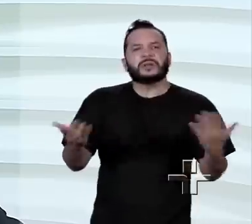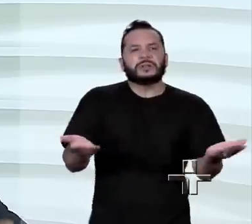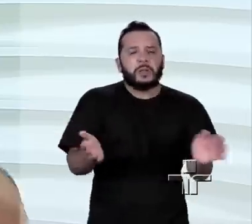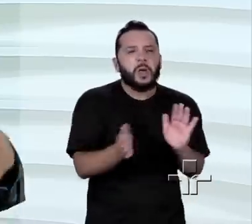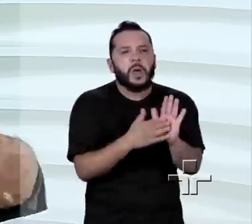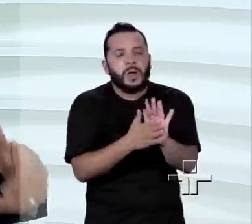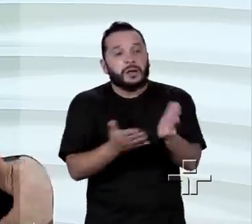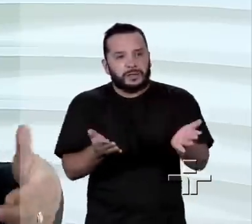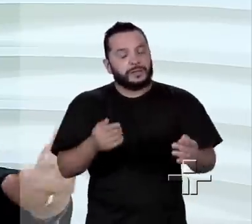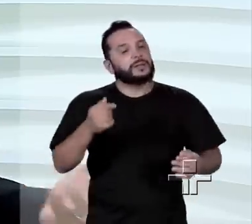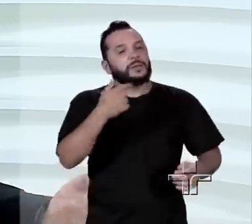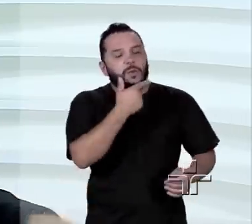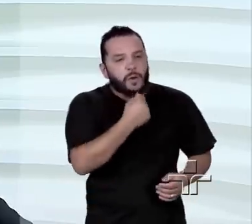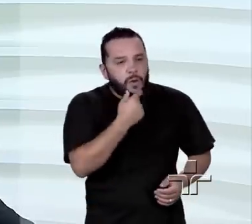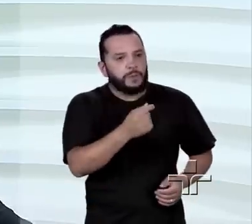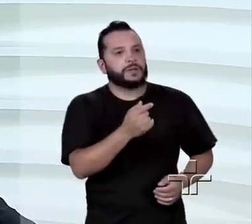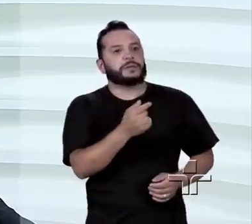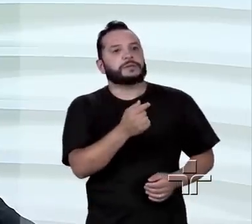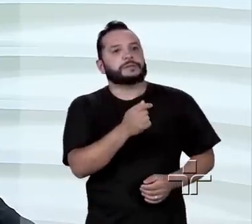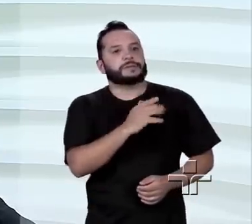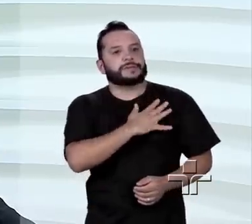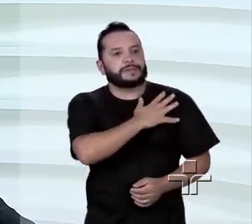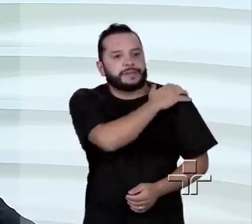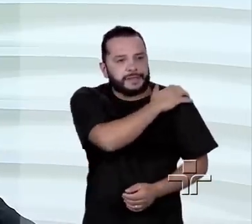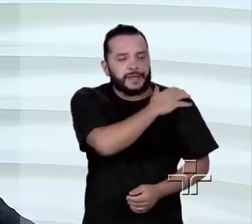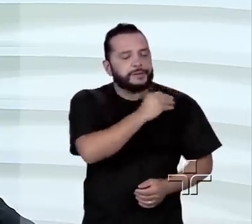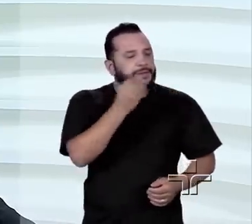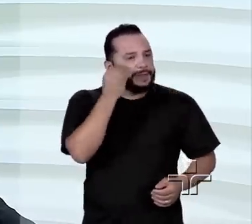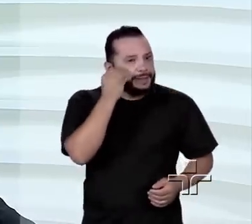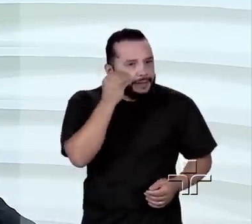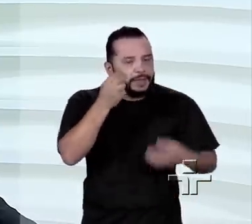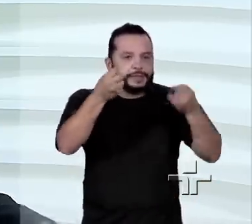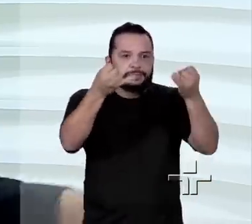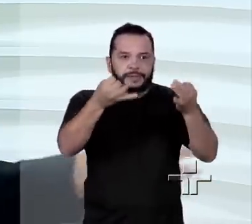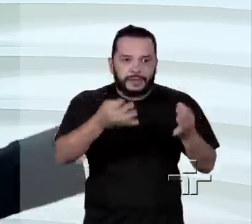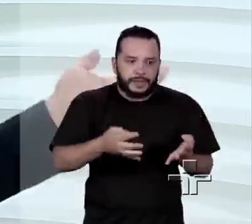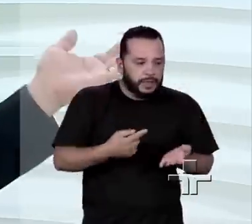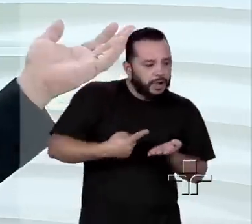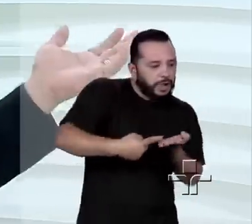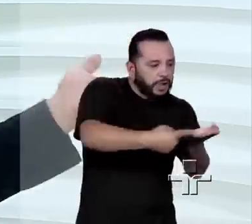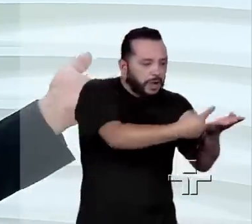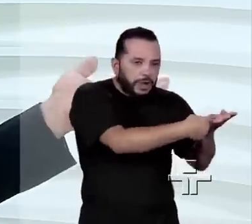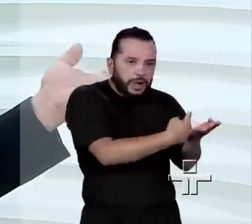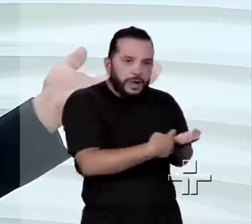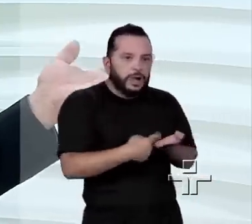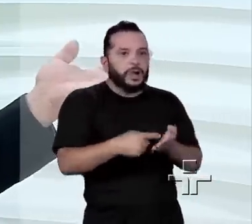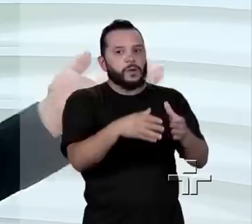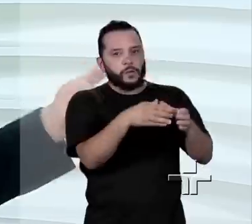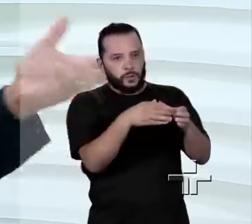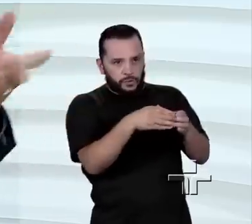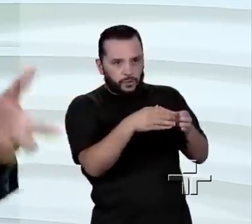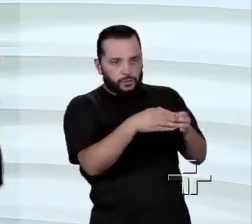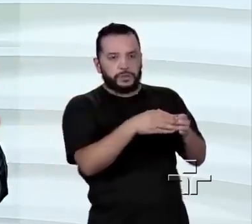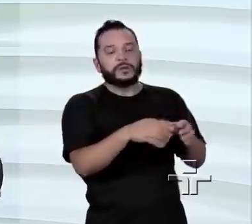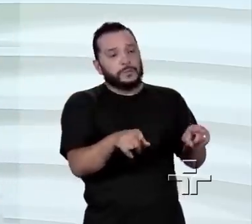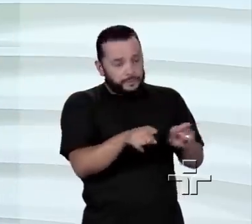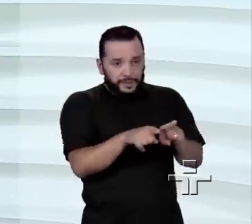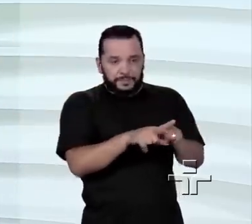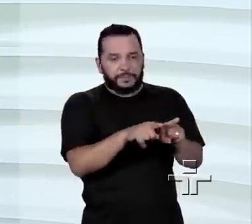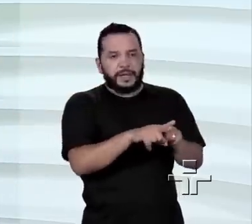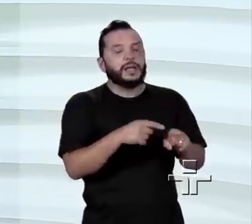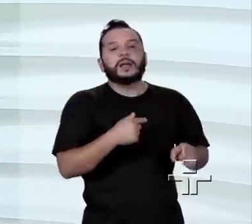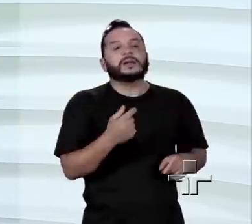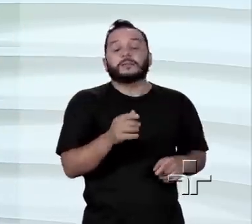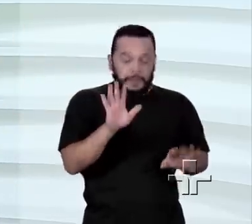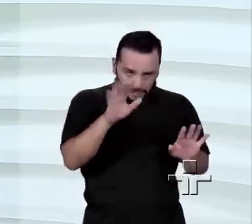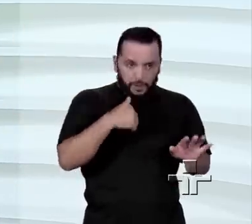E ele tentando fazer a elaboração com a sua equipe, mas tentando ter uma base sólida, quanto de